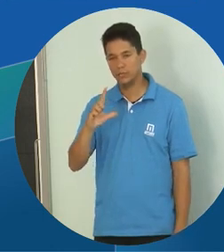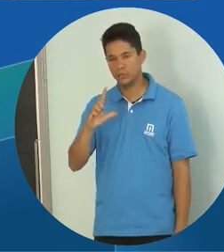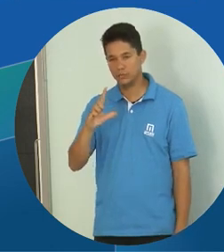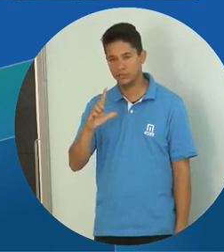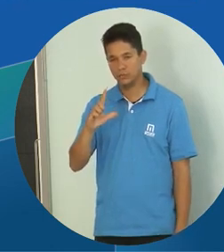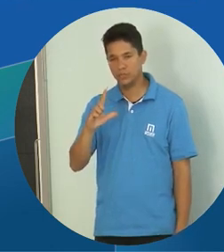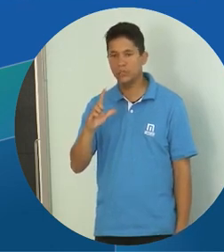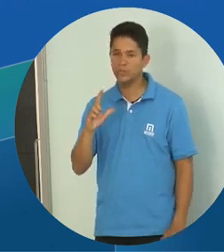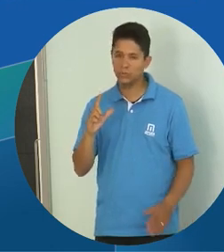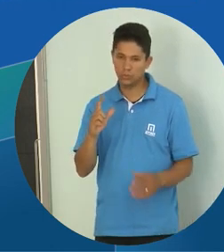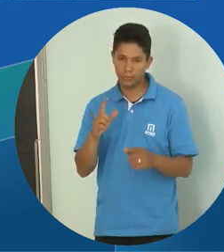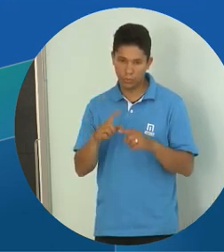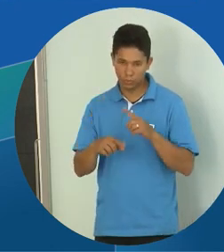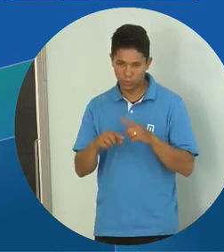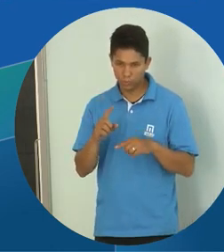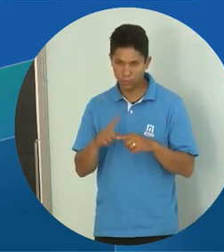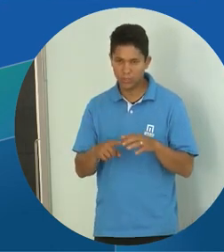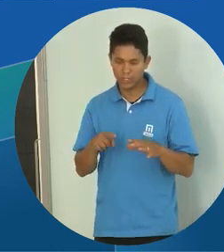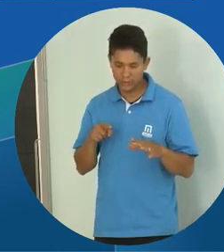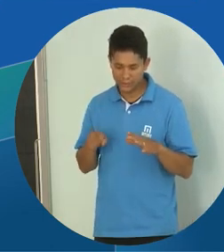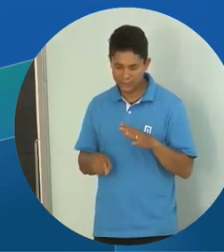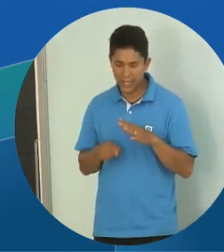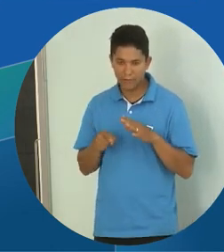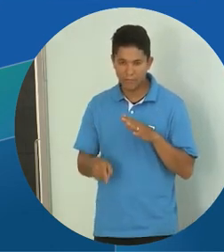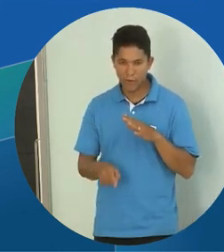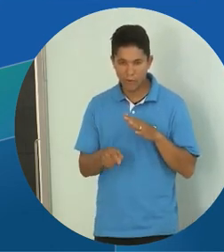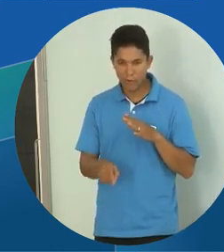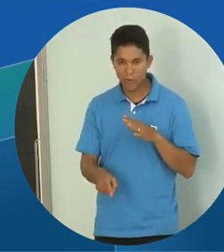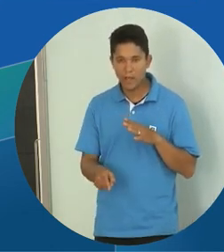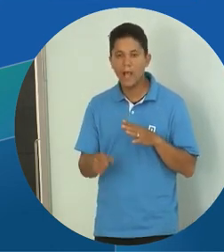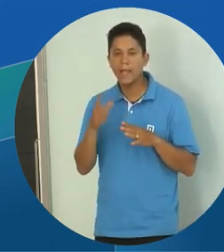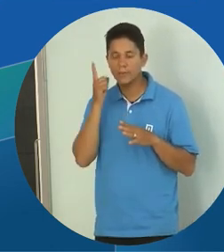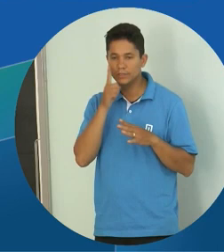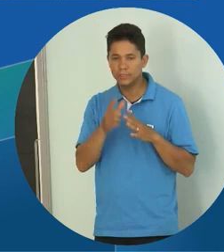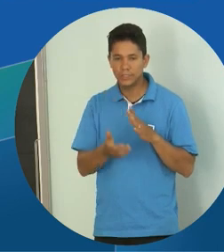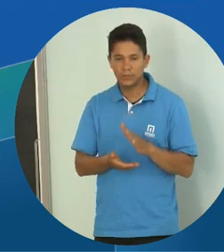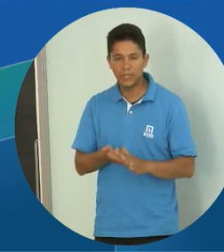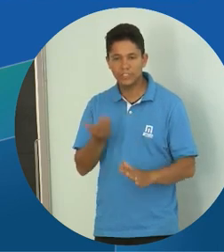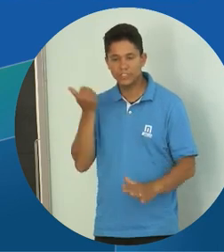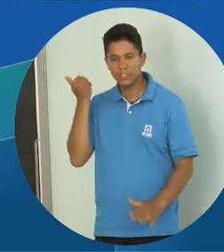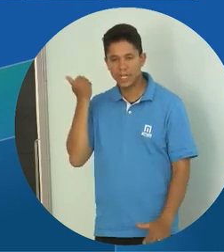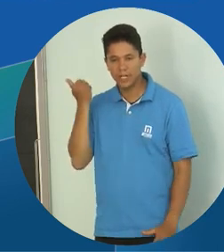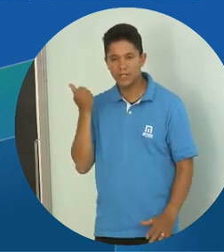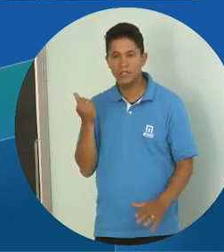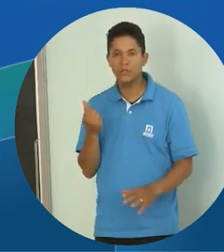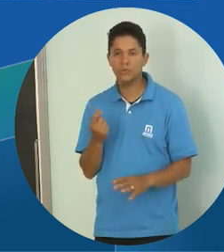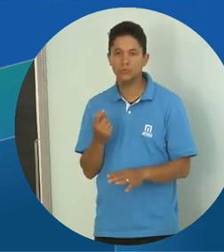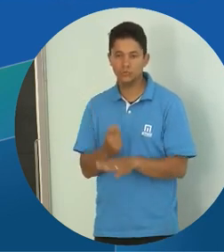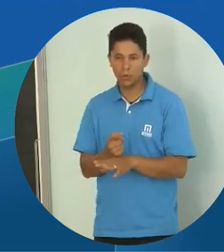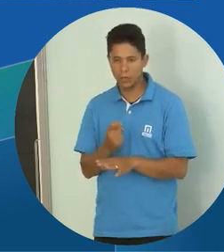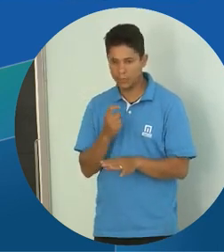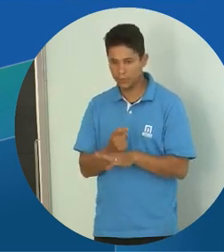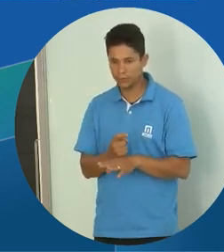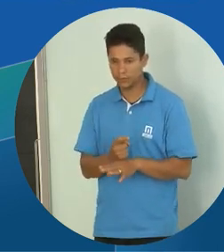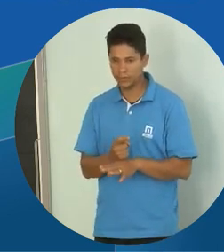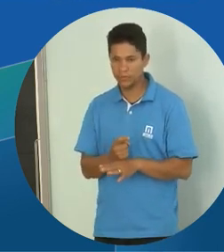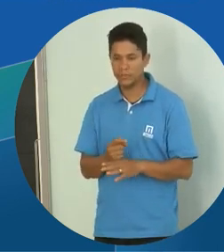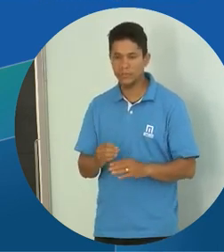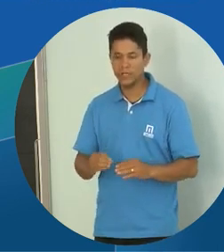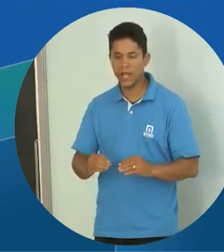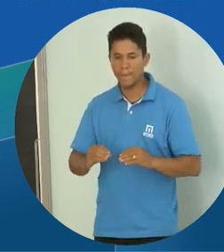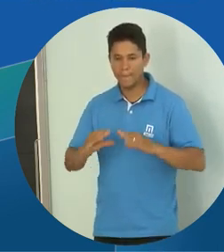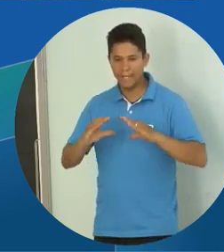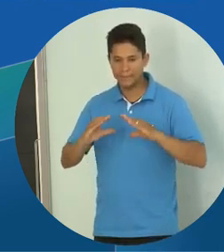escavação, e com essa escavação, a gente conseguiu retirar esse sólido. Essa massa, de aproximadamente